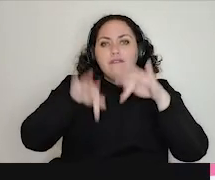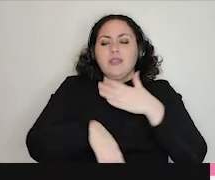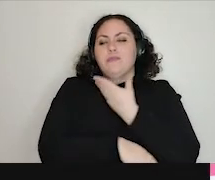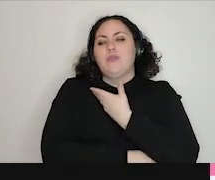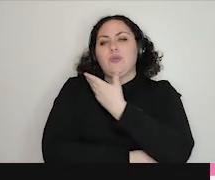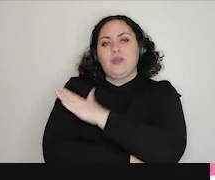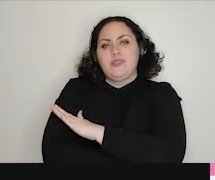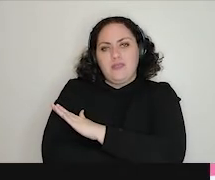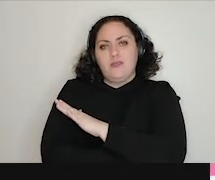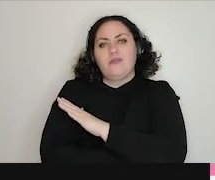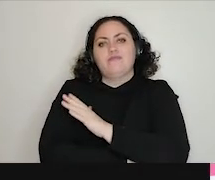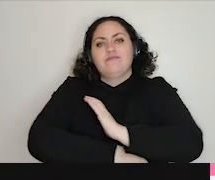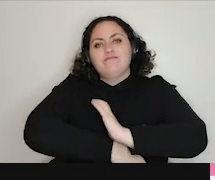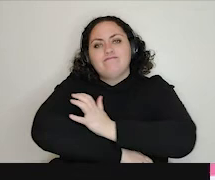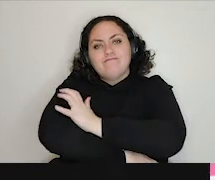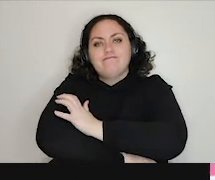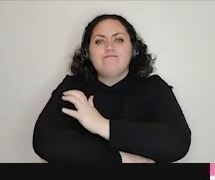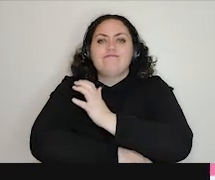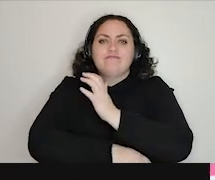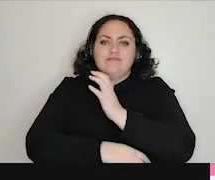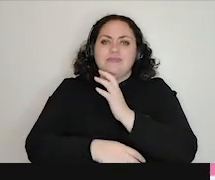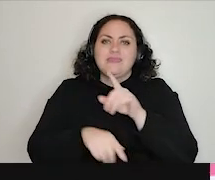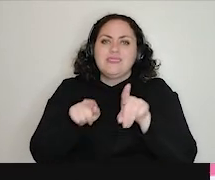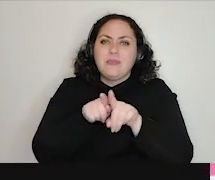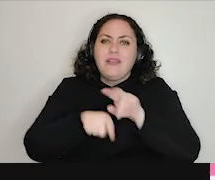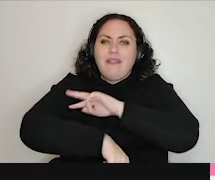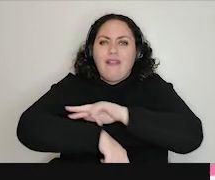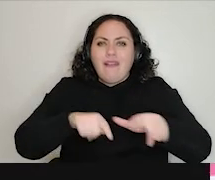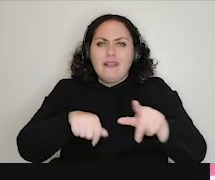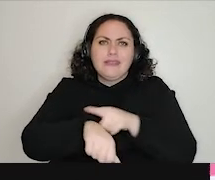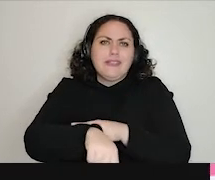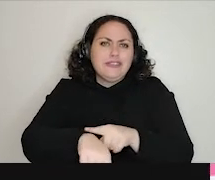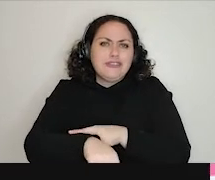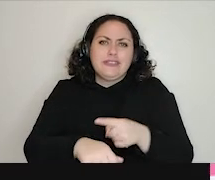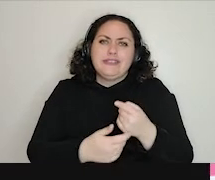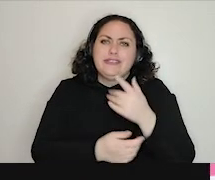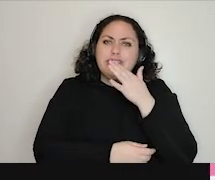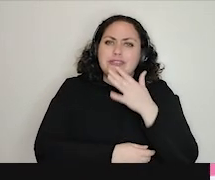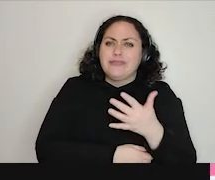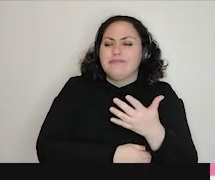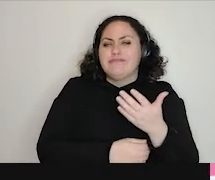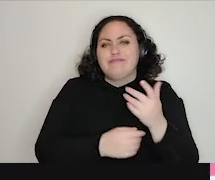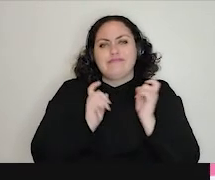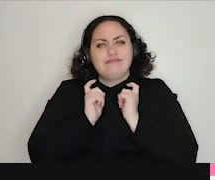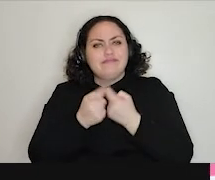que seja livre de discriminação e preconceito, de raça, cor, etnia, orientação sexual, identidade de gênero, estado de saúde,